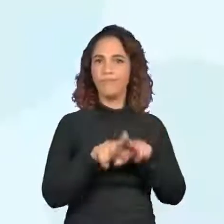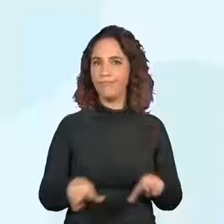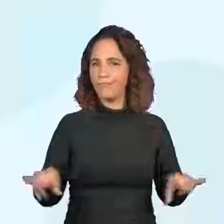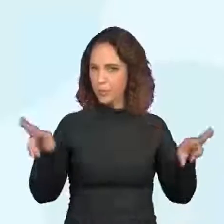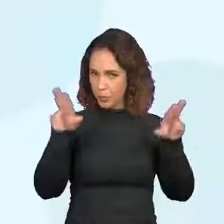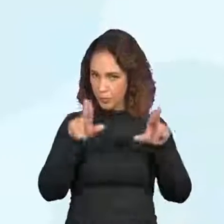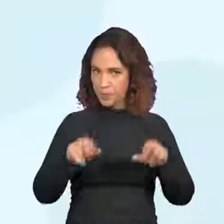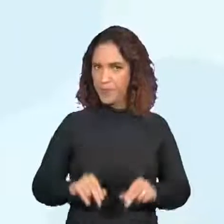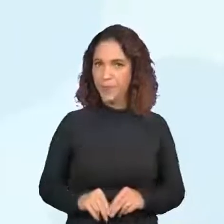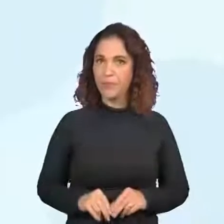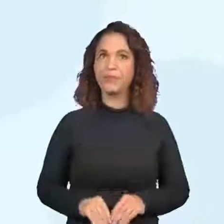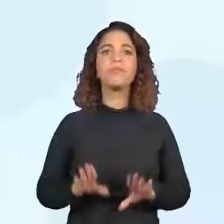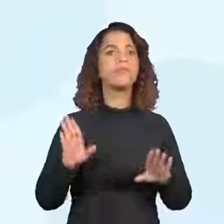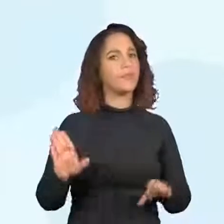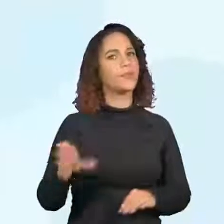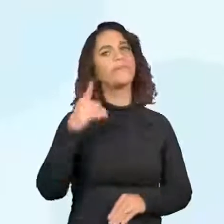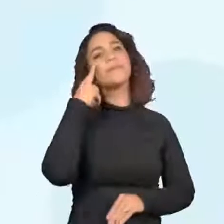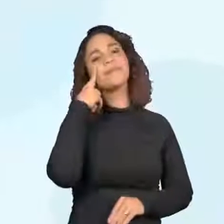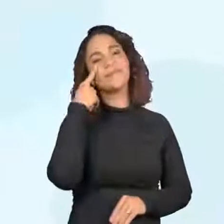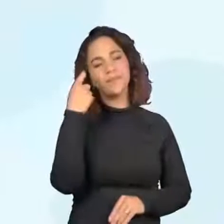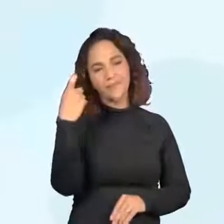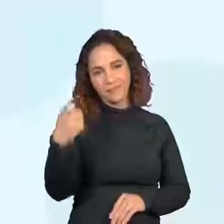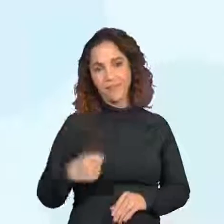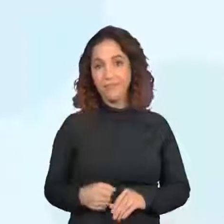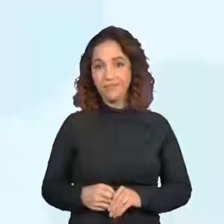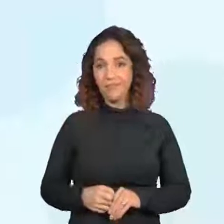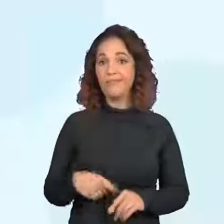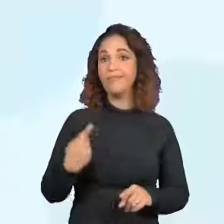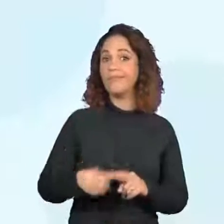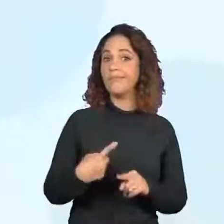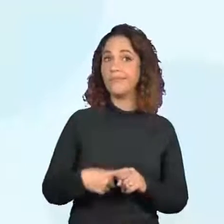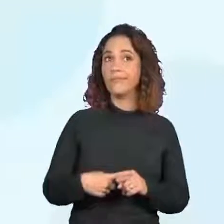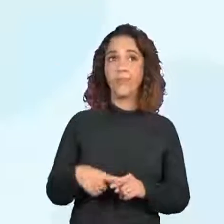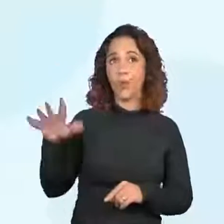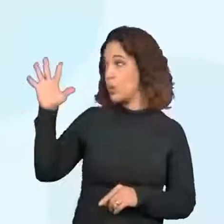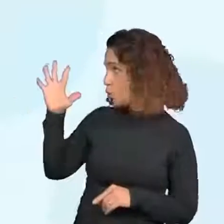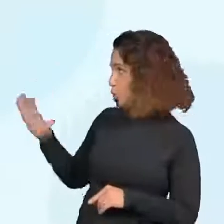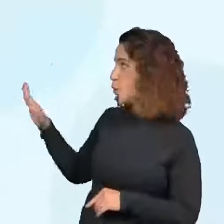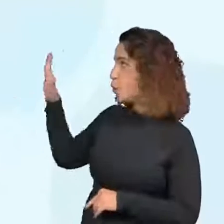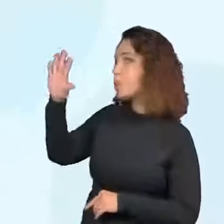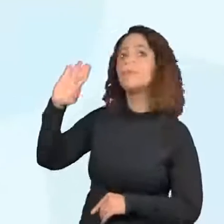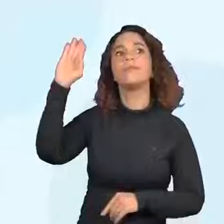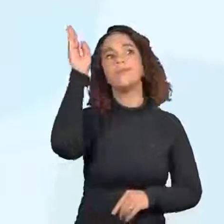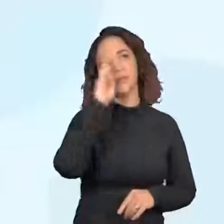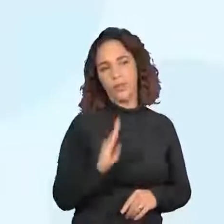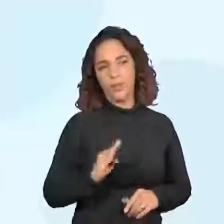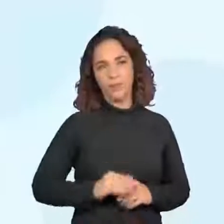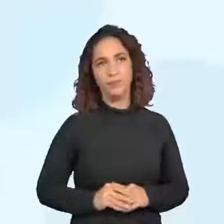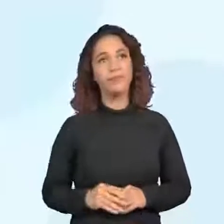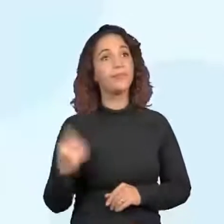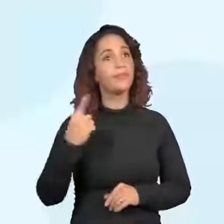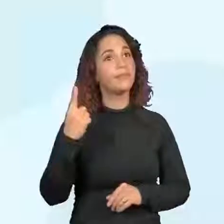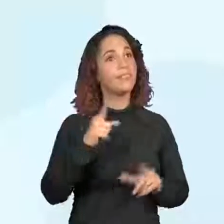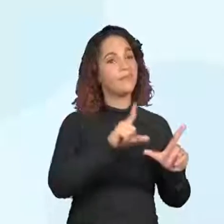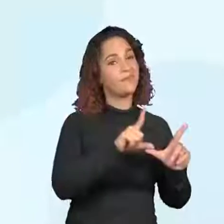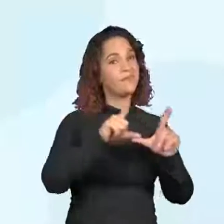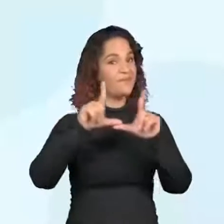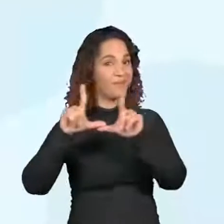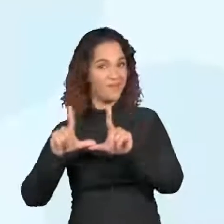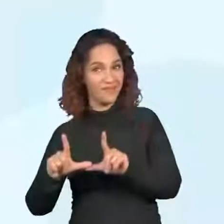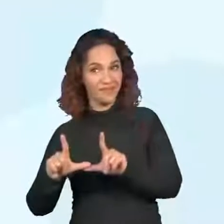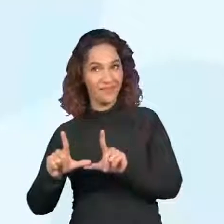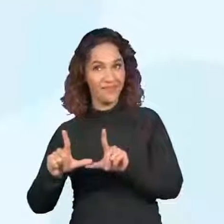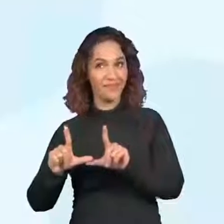culturalmente, mas bem interessante, porque são todas brasileiras. Na primeira imagem, nós